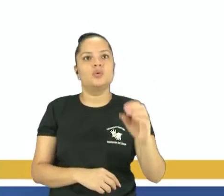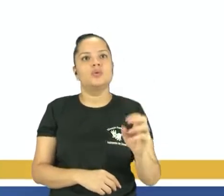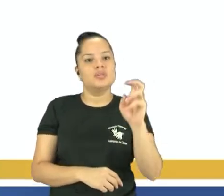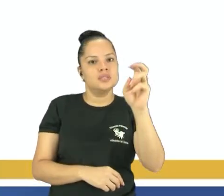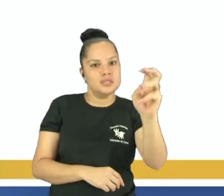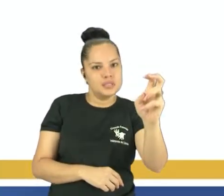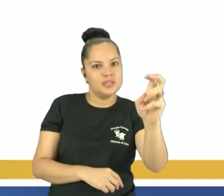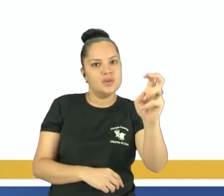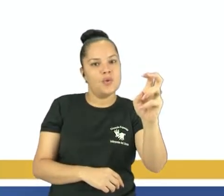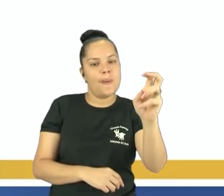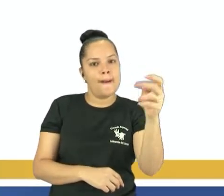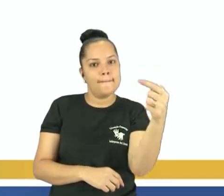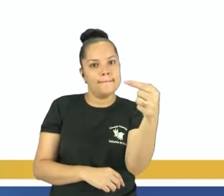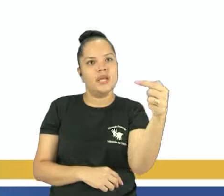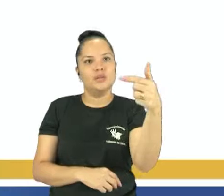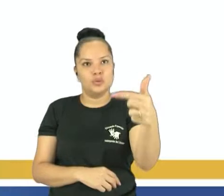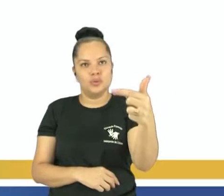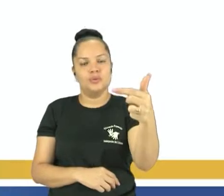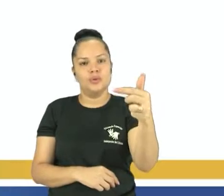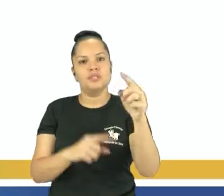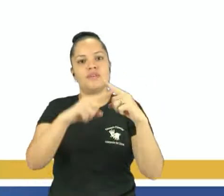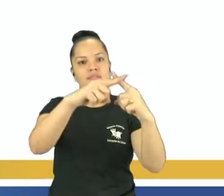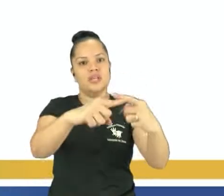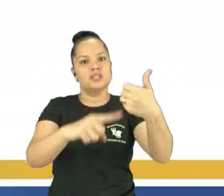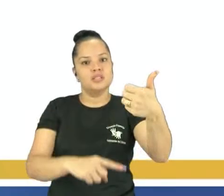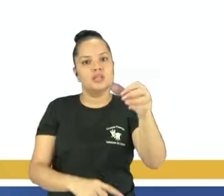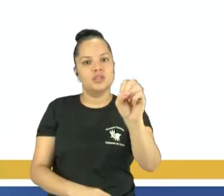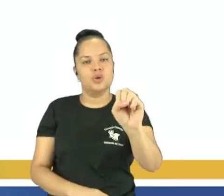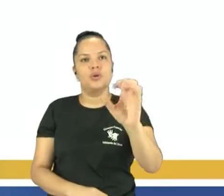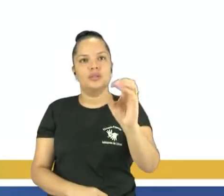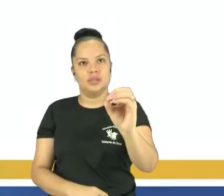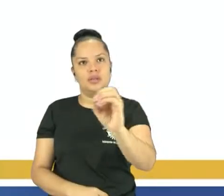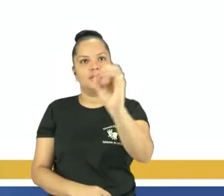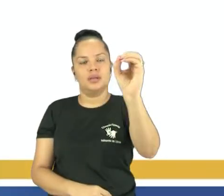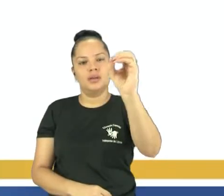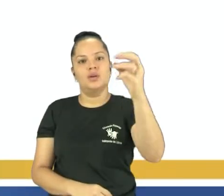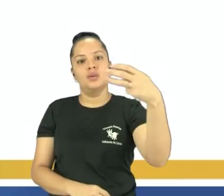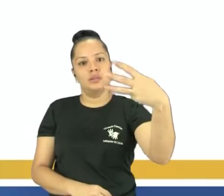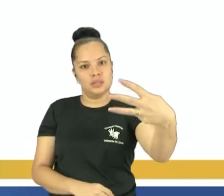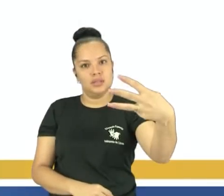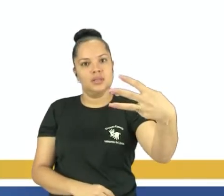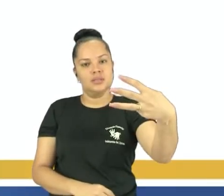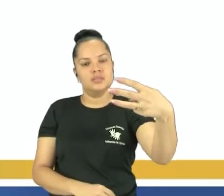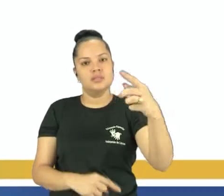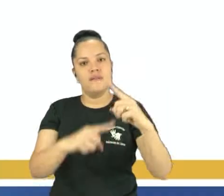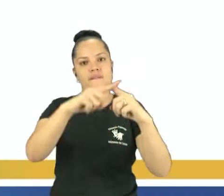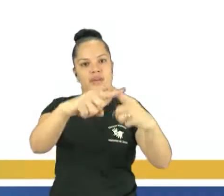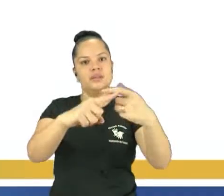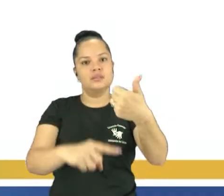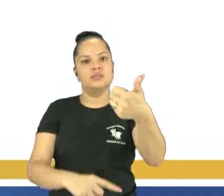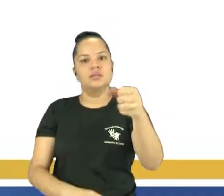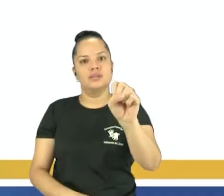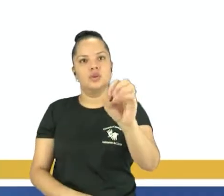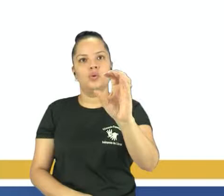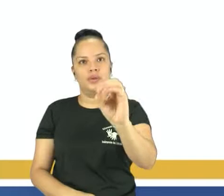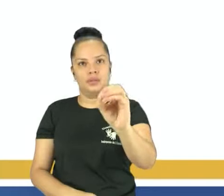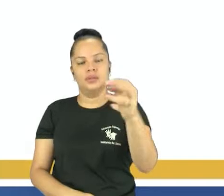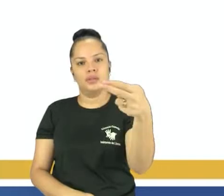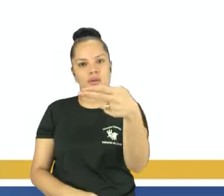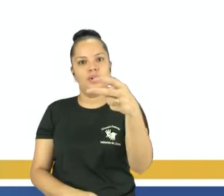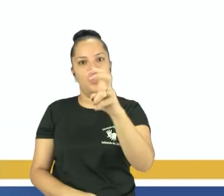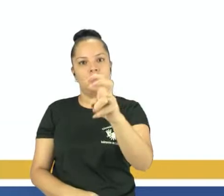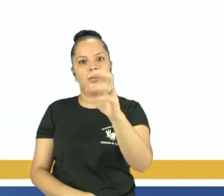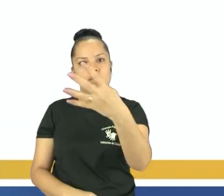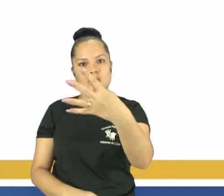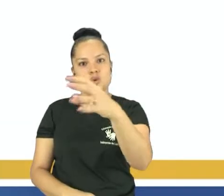menos 2, né, vezes 180, que é igual a 3 vezes 180, que é igual a 540. Quando o polígono tem